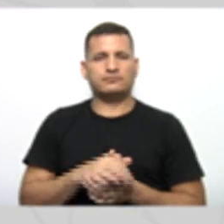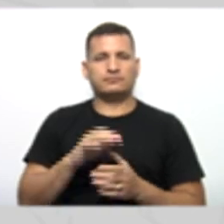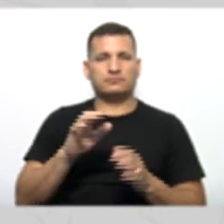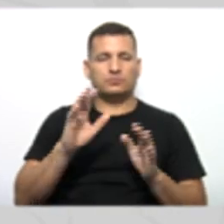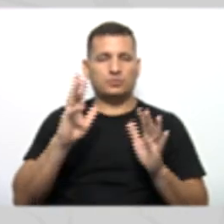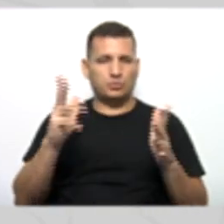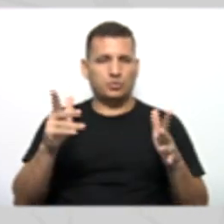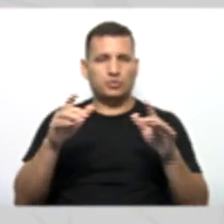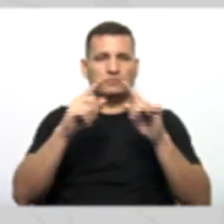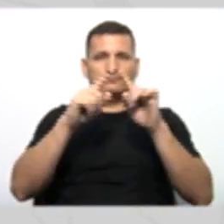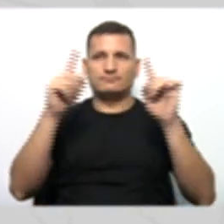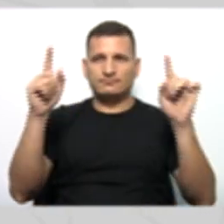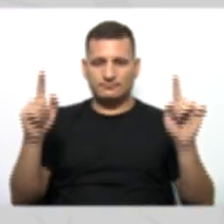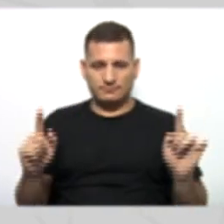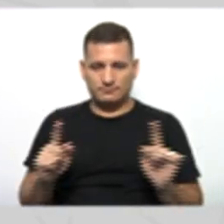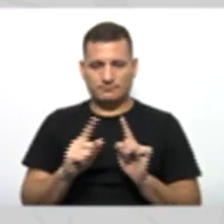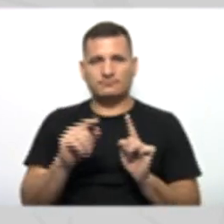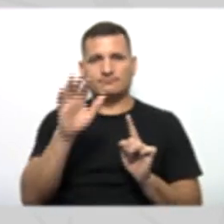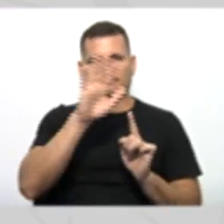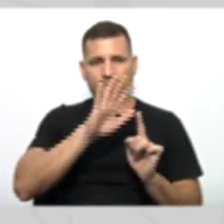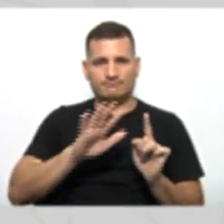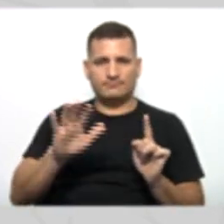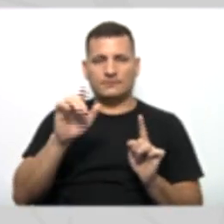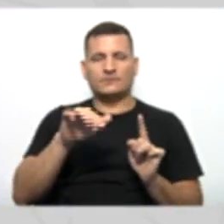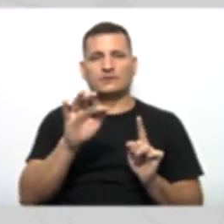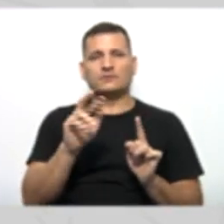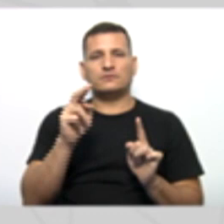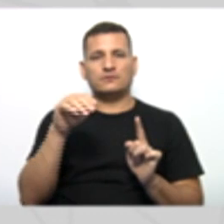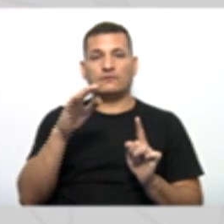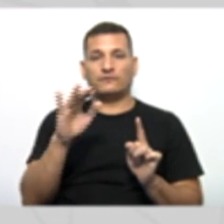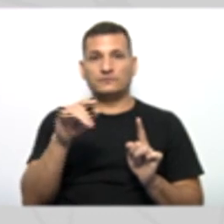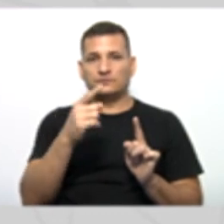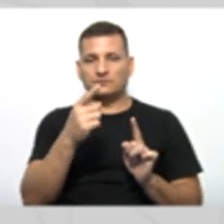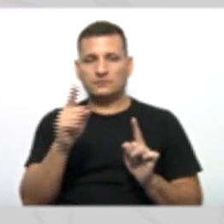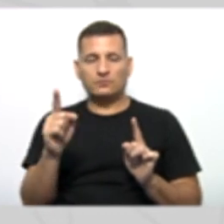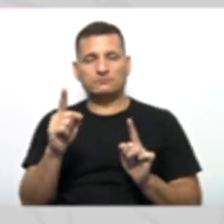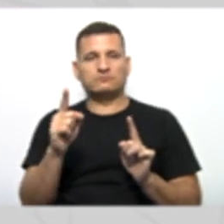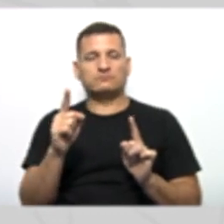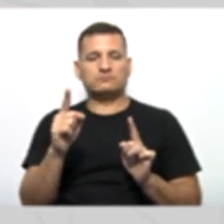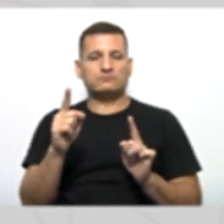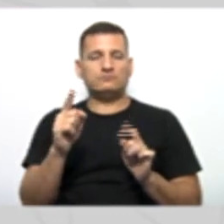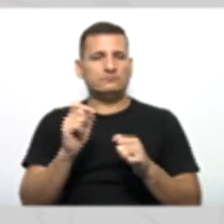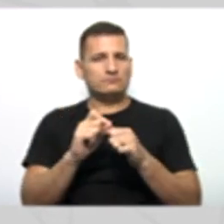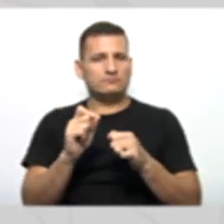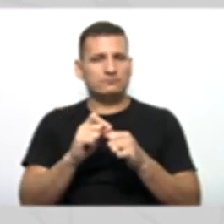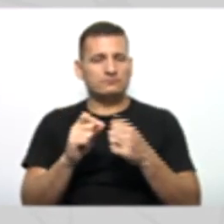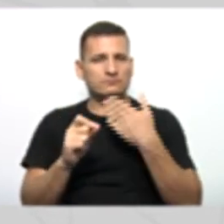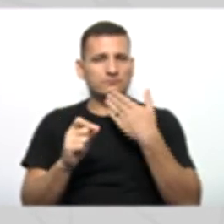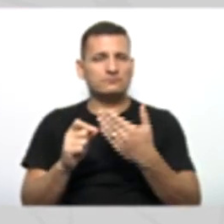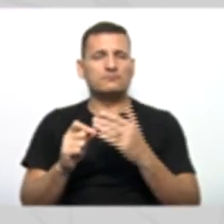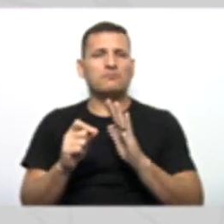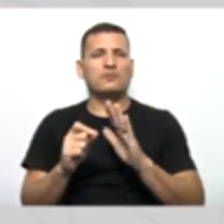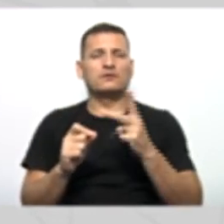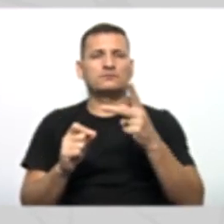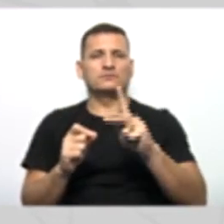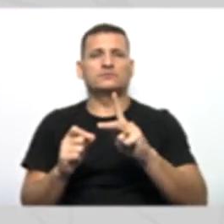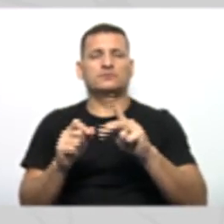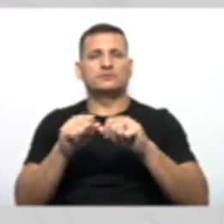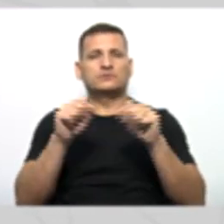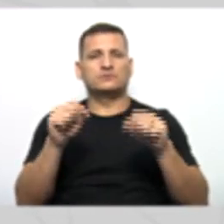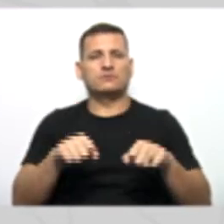função. O que? Realizar pedido. Quantas e outras funções o seu sistema não vai ter? Por